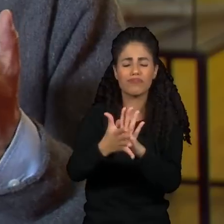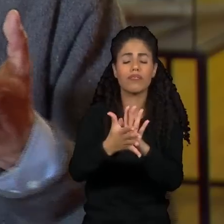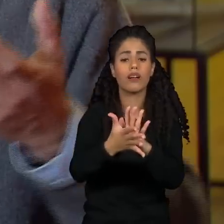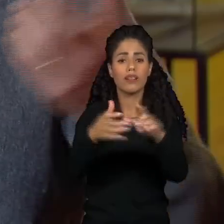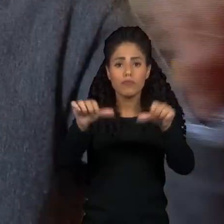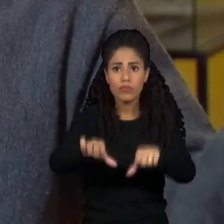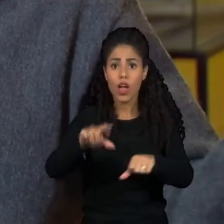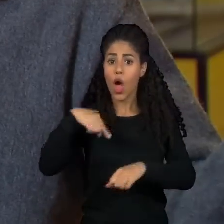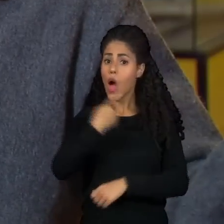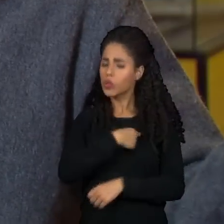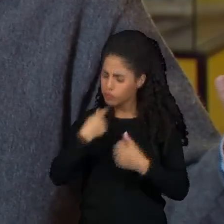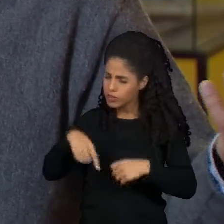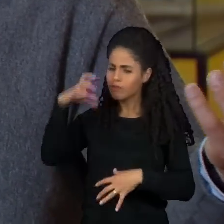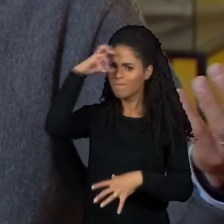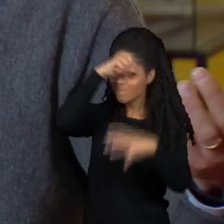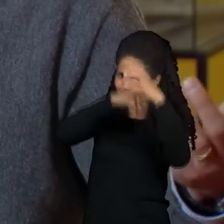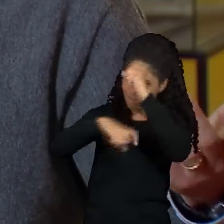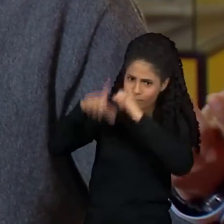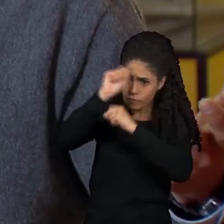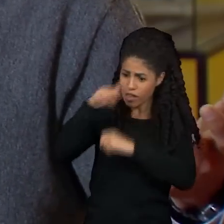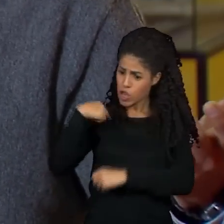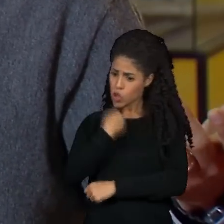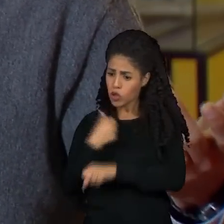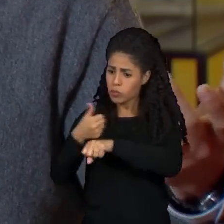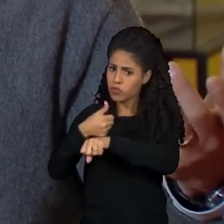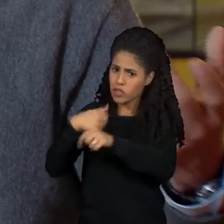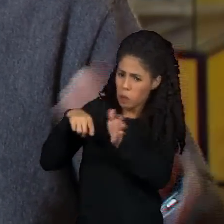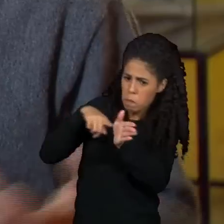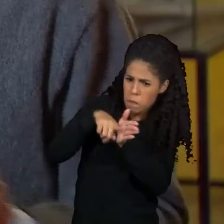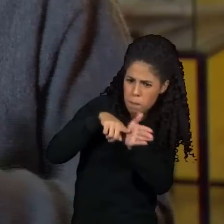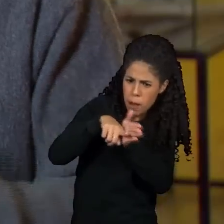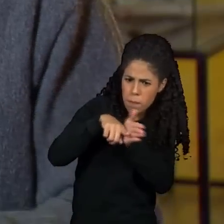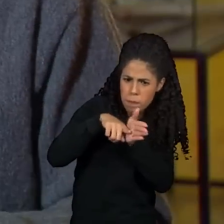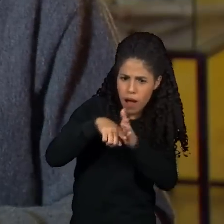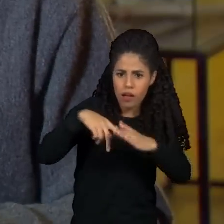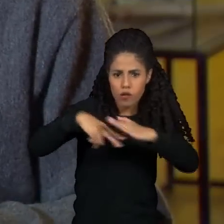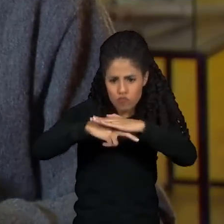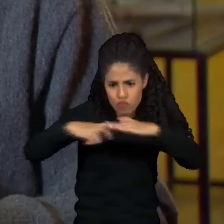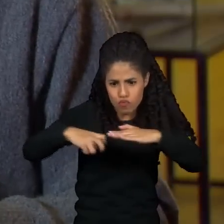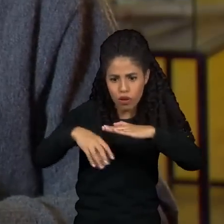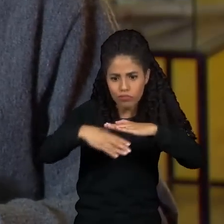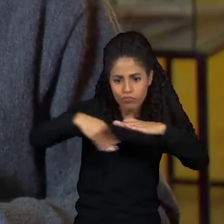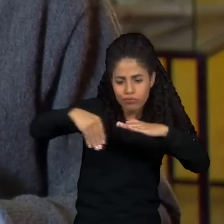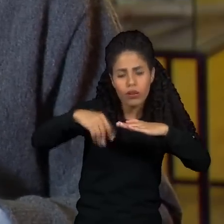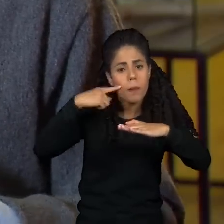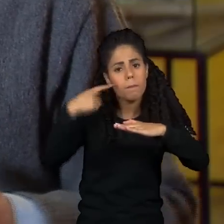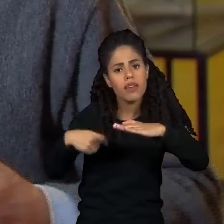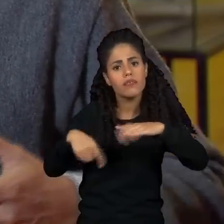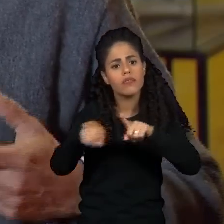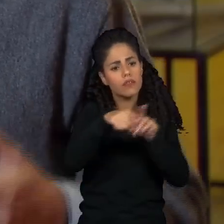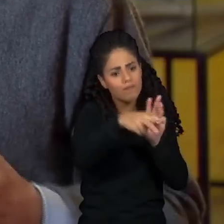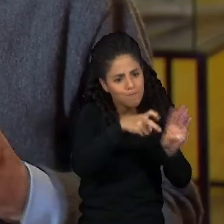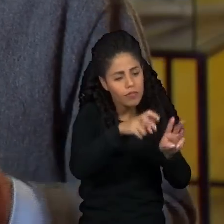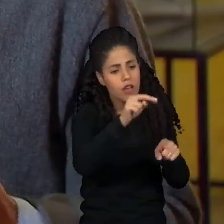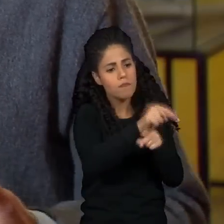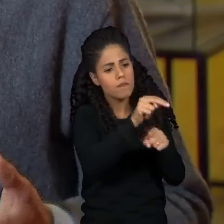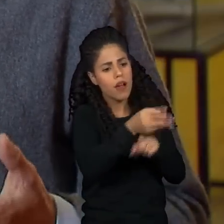de novo, a arqueologia pode contribuir, mas a gente tem que ouvir os povos da floresta, porque eles estão falando isso para a gente desde sempre, que